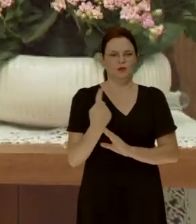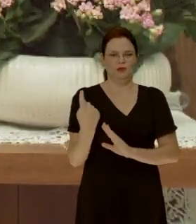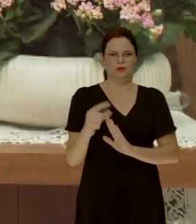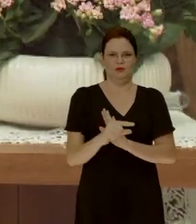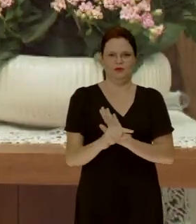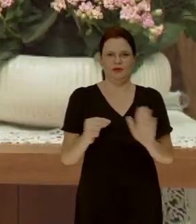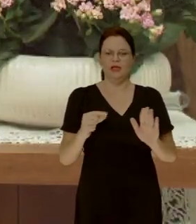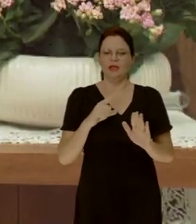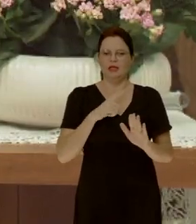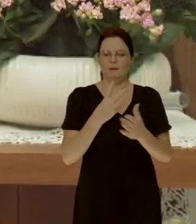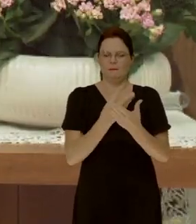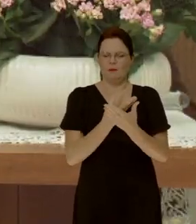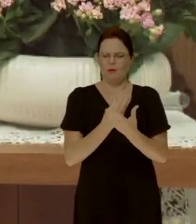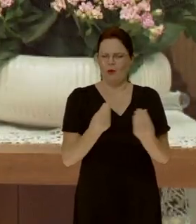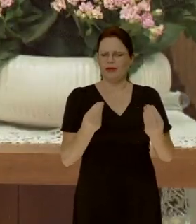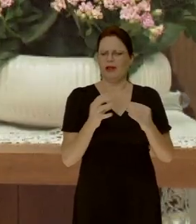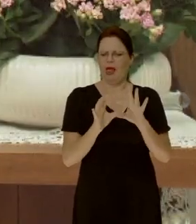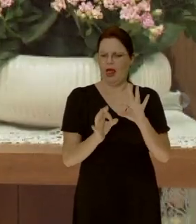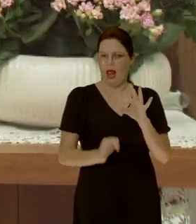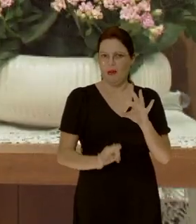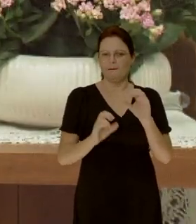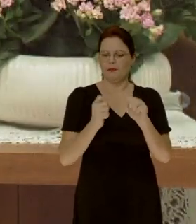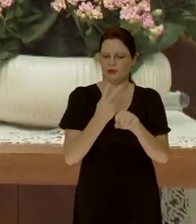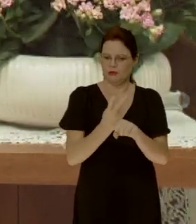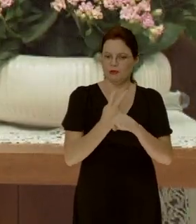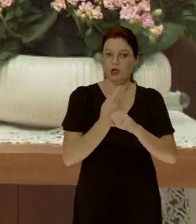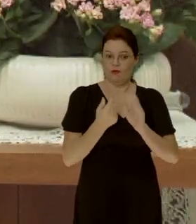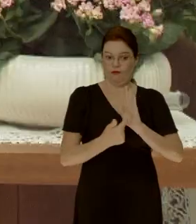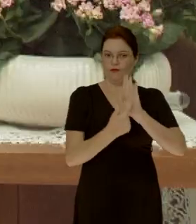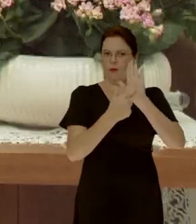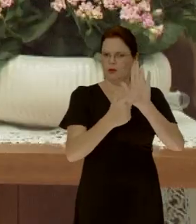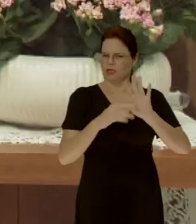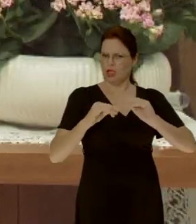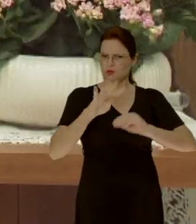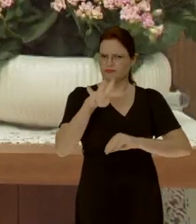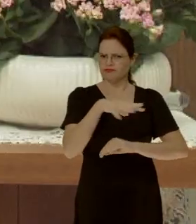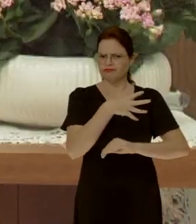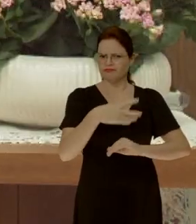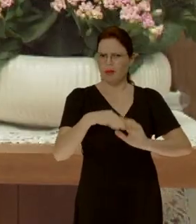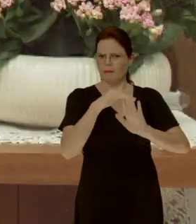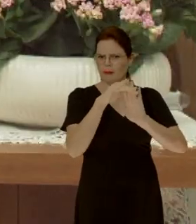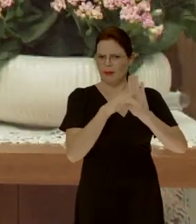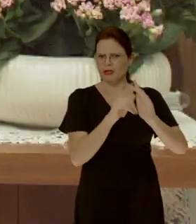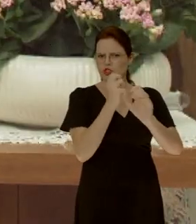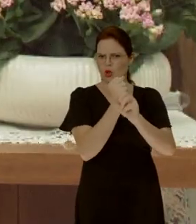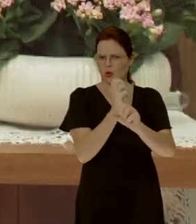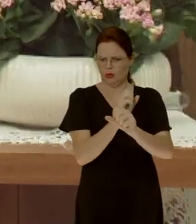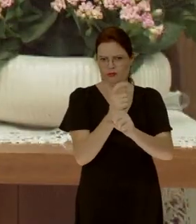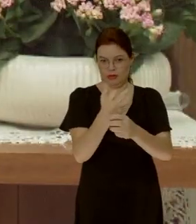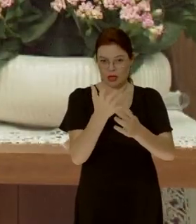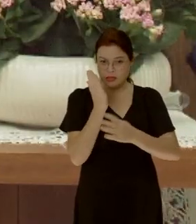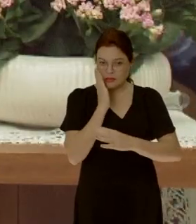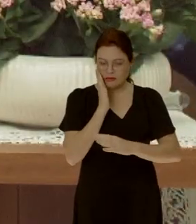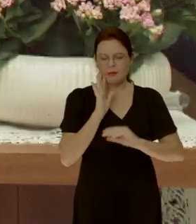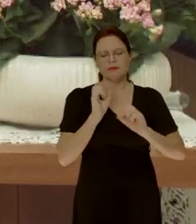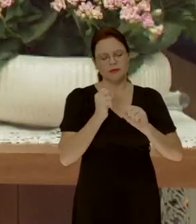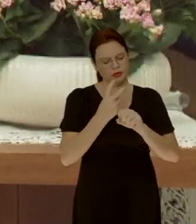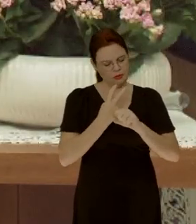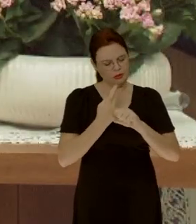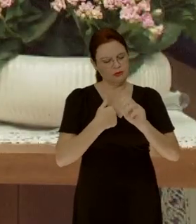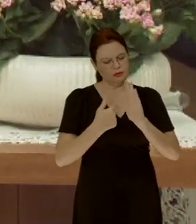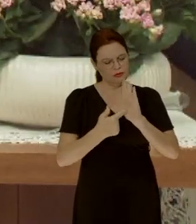quiser conversar depois, pode me procurar, eu vou mostrar número aqui, tudo que for o número que você quiser, tá bom?